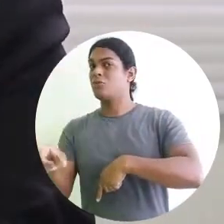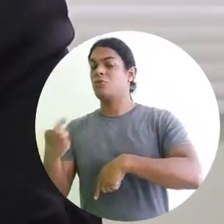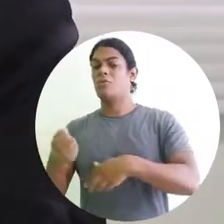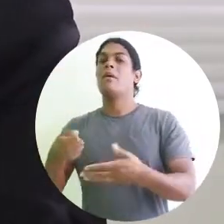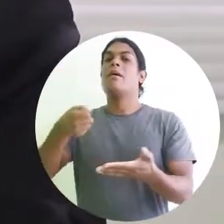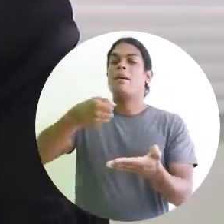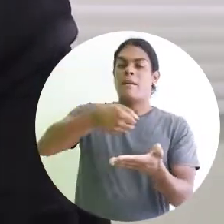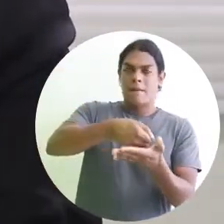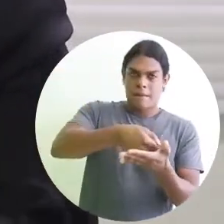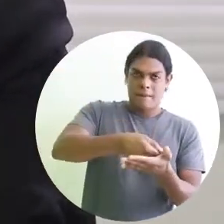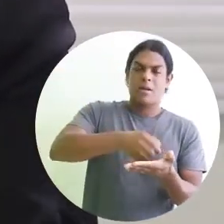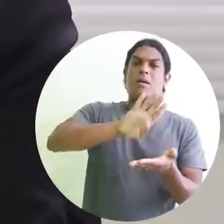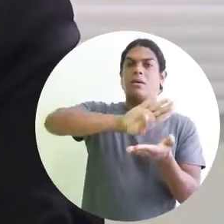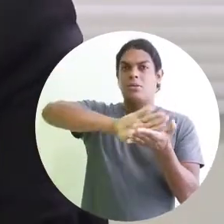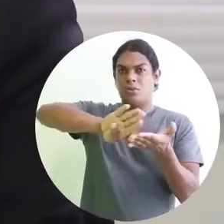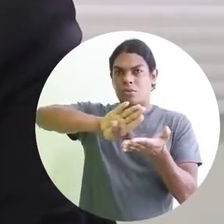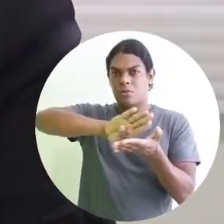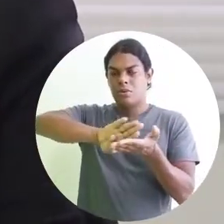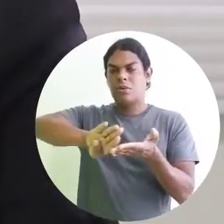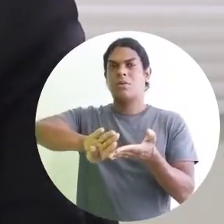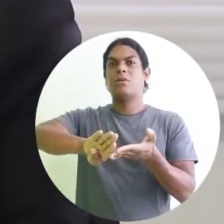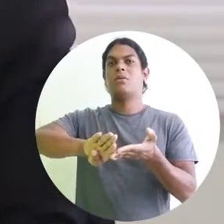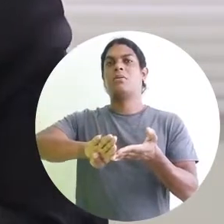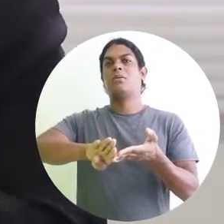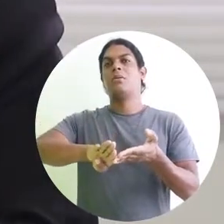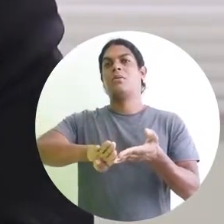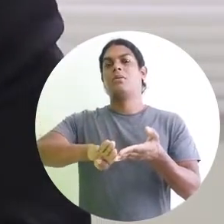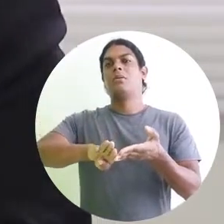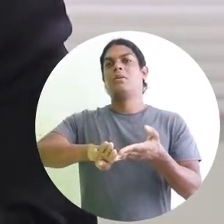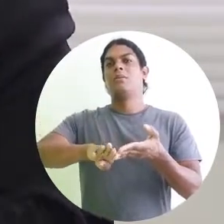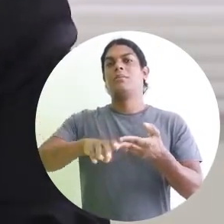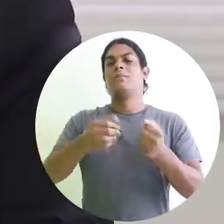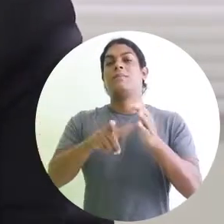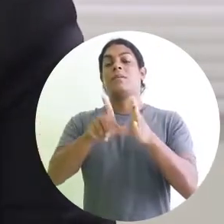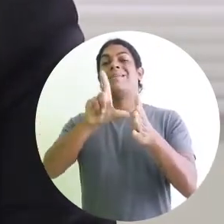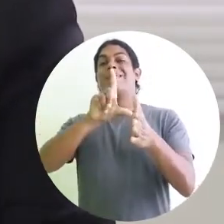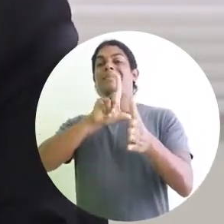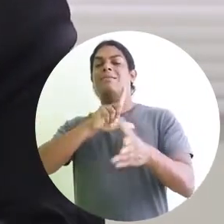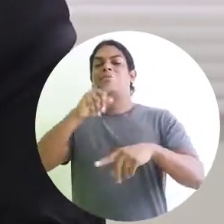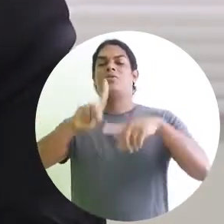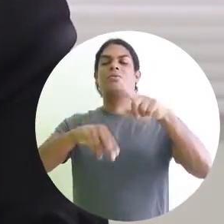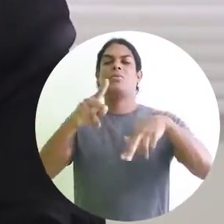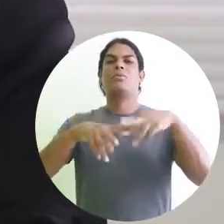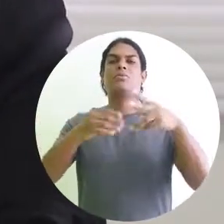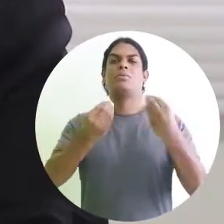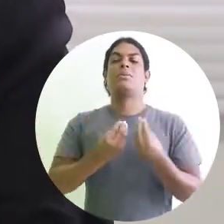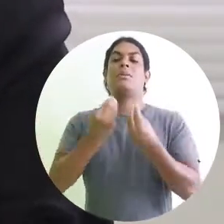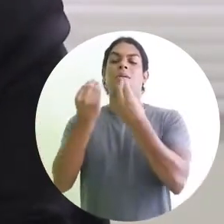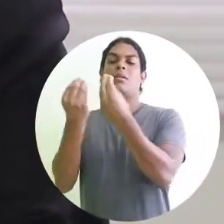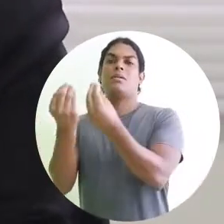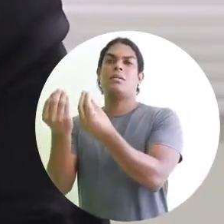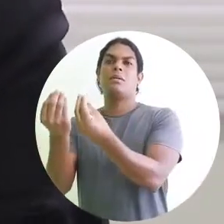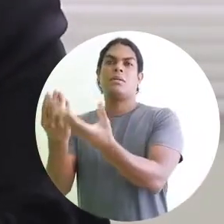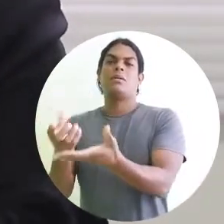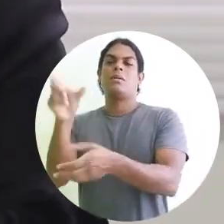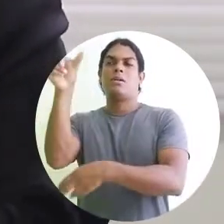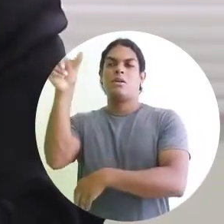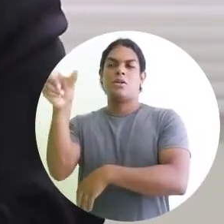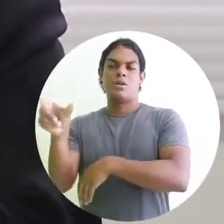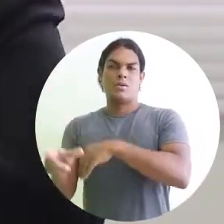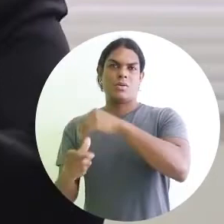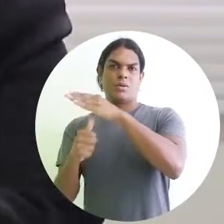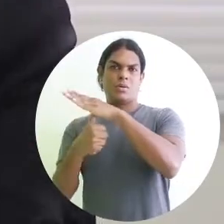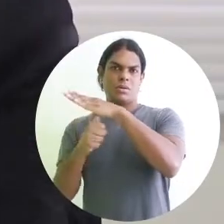manda a remessa do dinheiro para o exportador, às vezes até antes mesmo do produto ser produzido, por exemplo, no caso de operações que